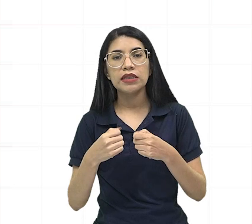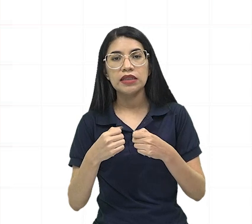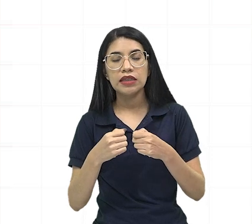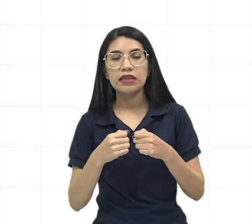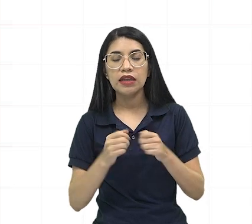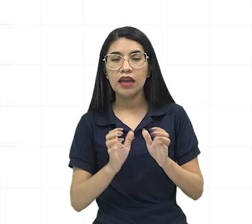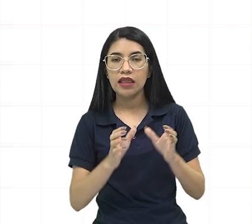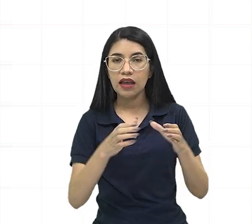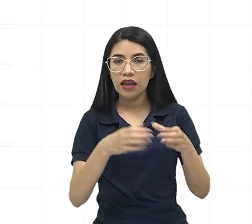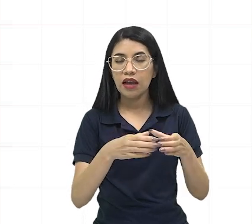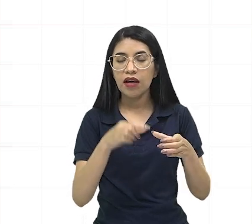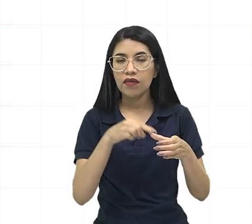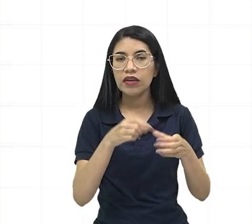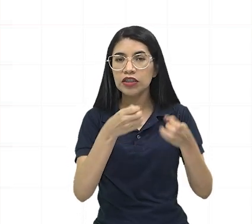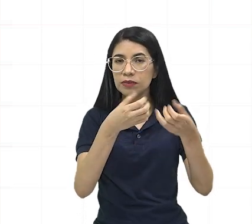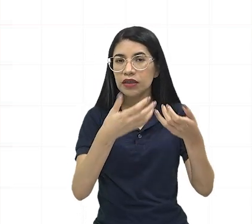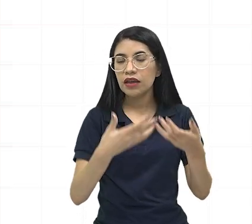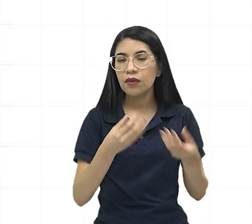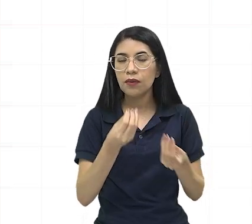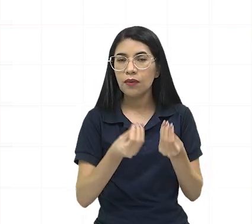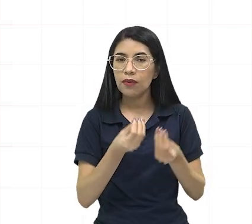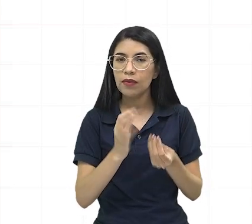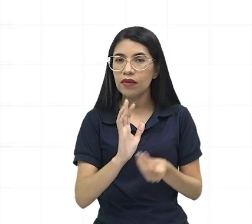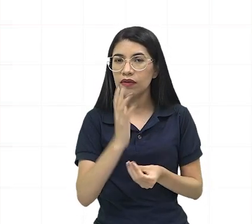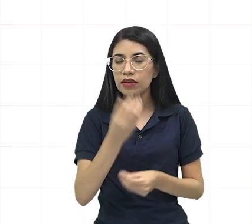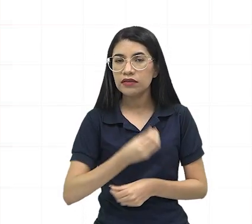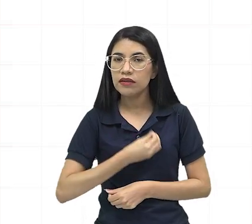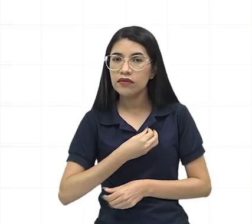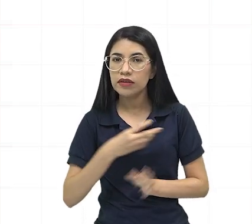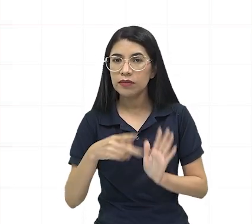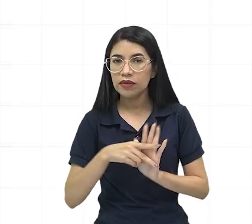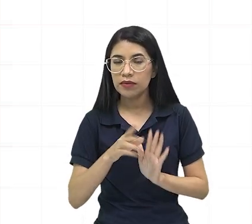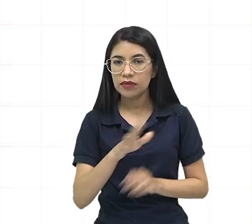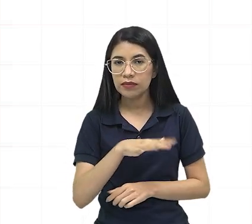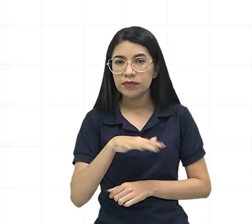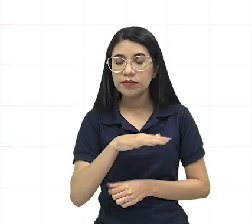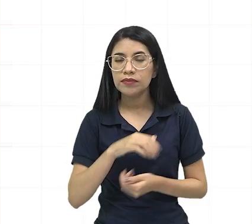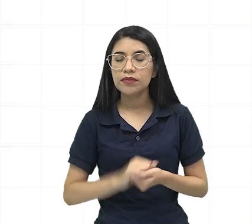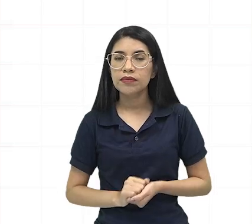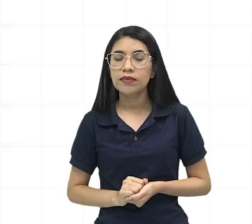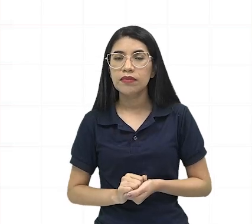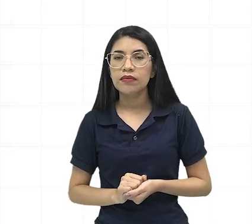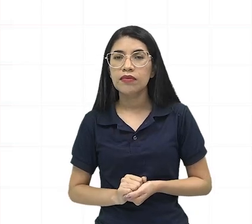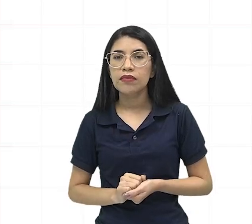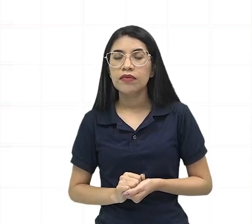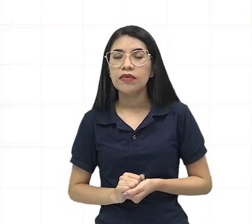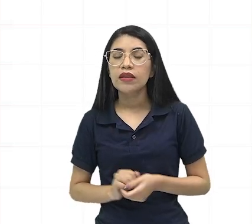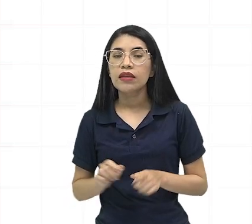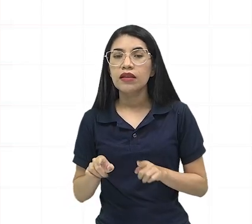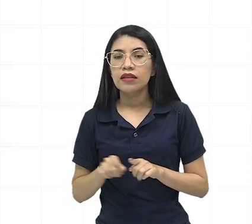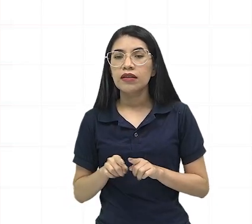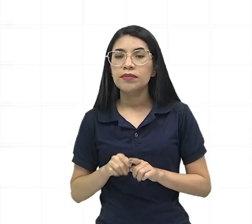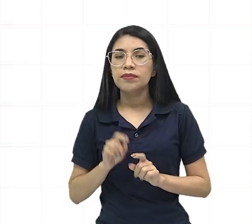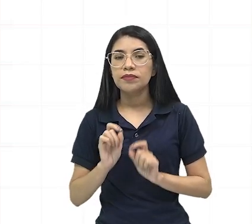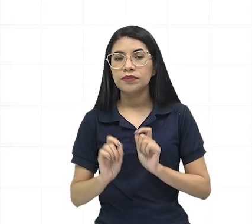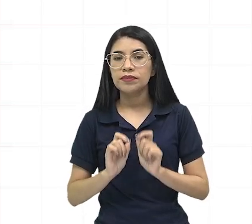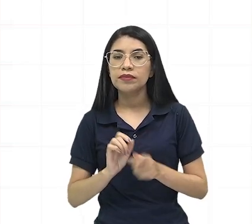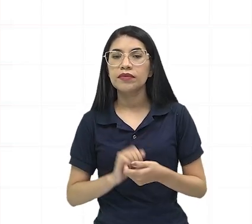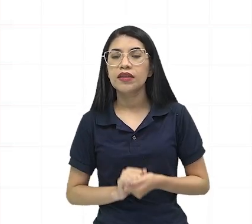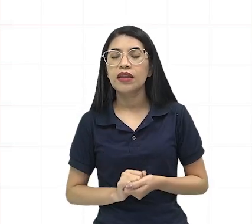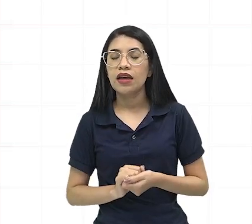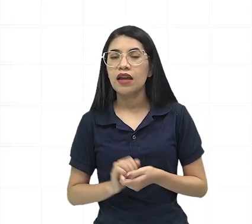daquela comunidade que será afetada. Então, somente com uma abordagem que leve em consideração